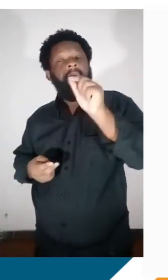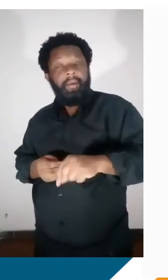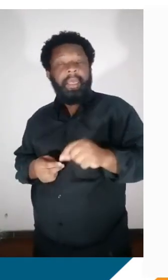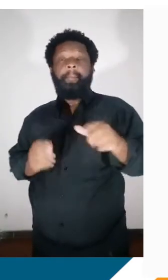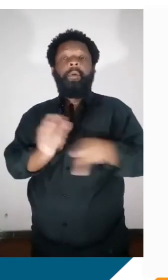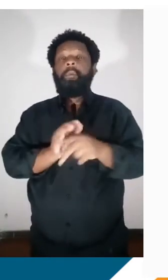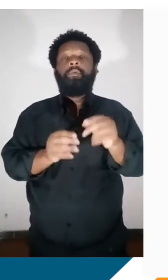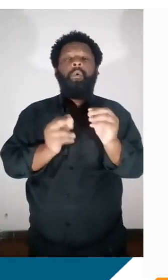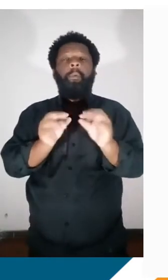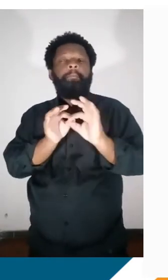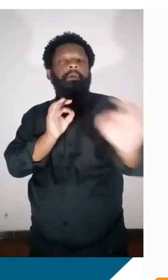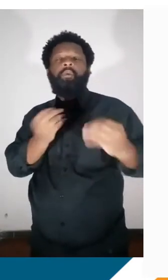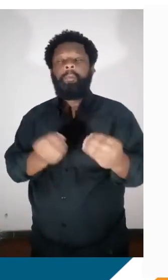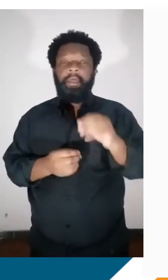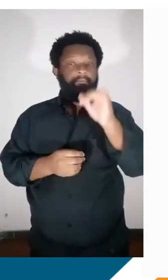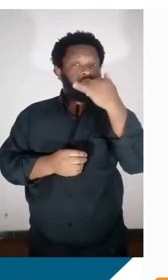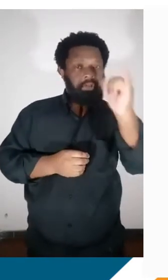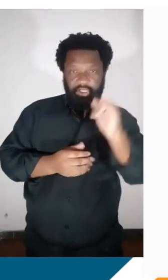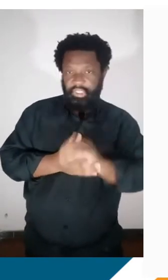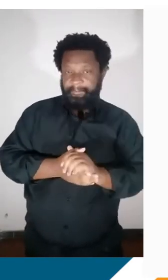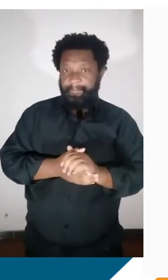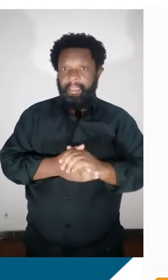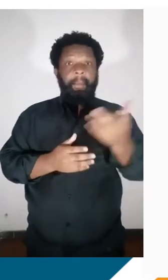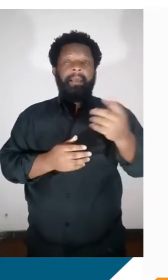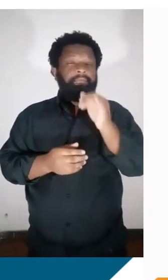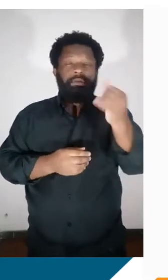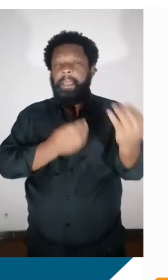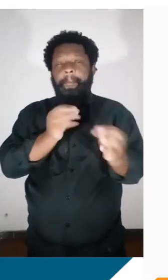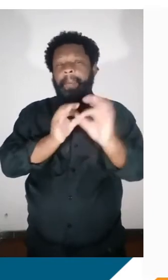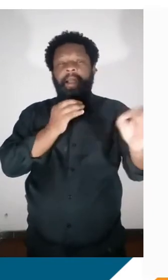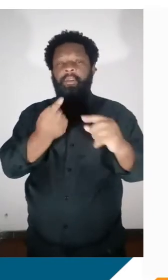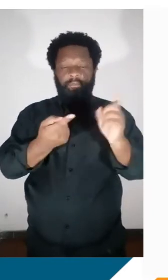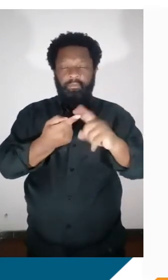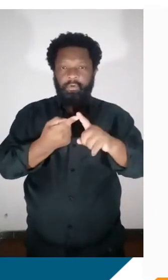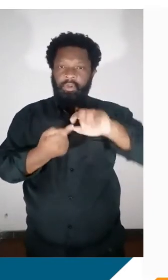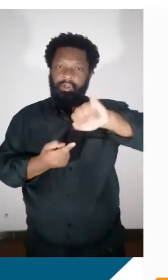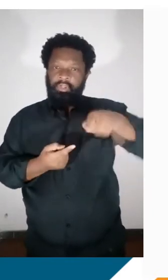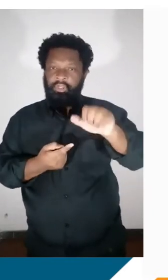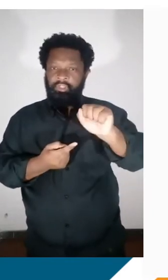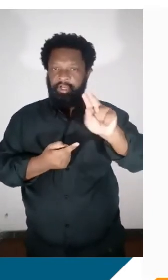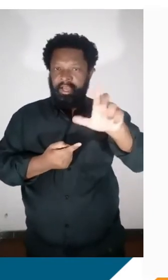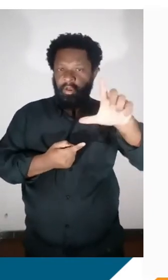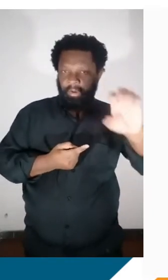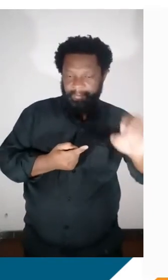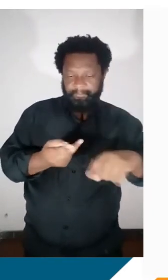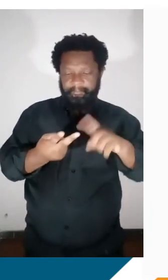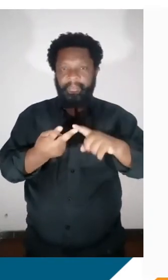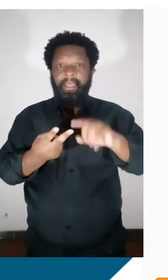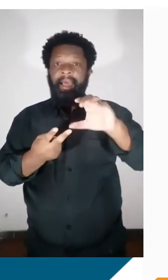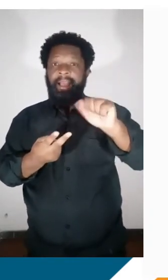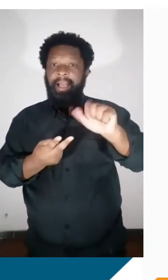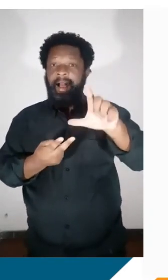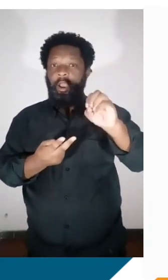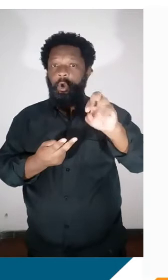é medida em energia, é unidade de energia, tá? E as medições são feitas em joule ou em caloria. Lembrando que joule